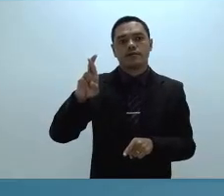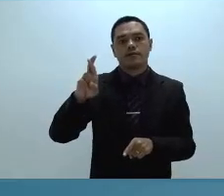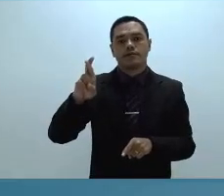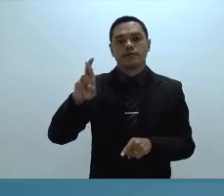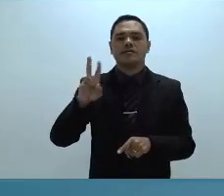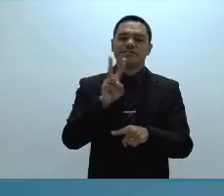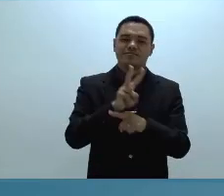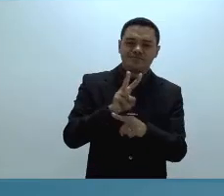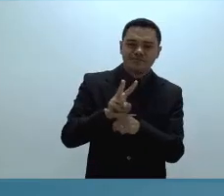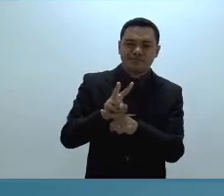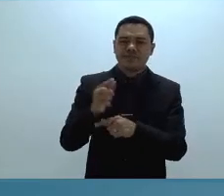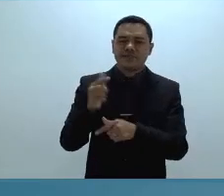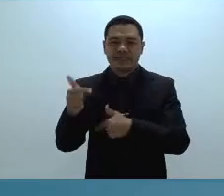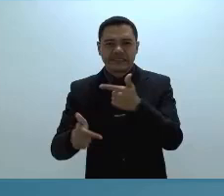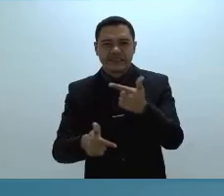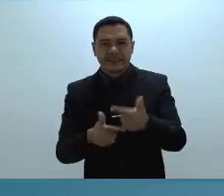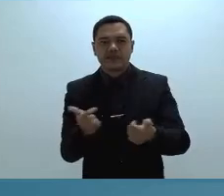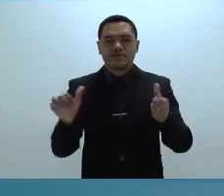prestação de serviço.